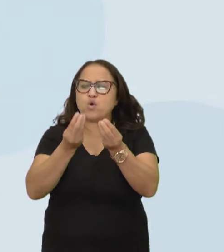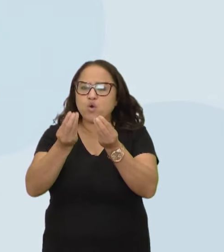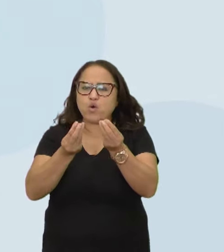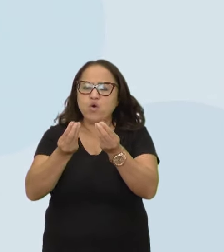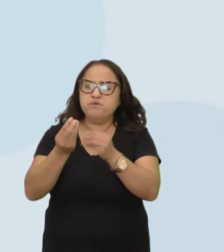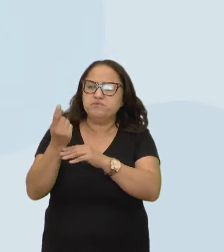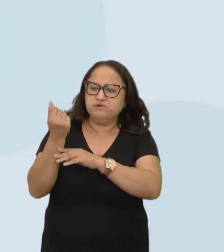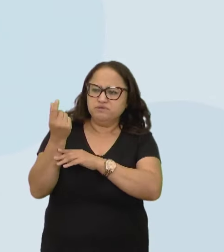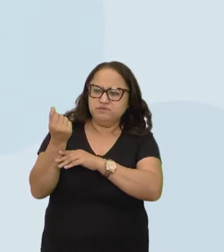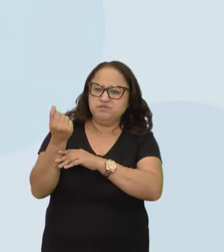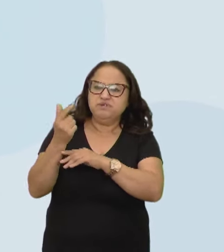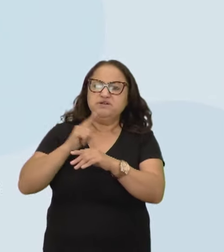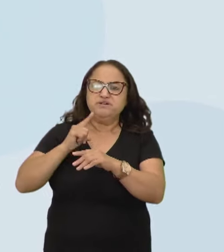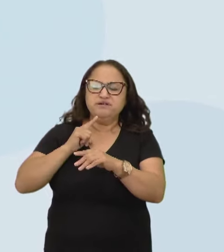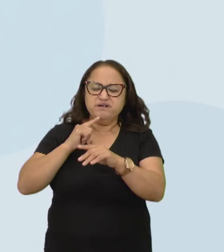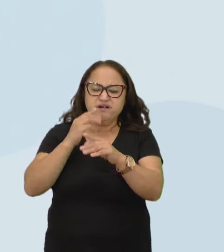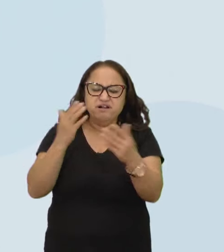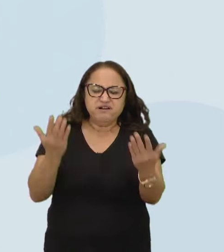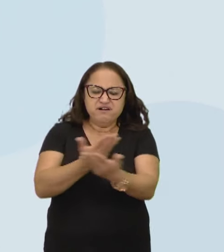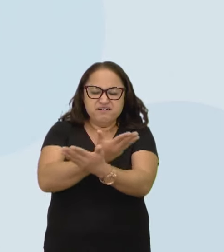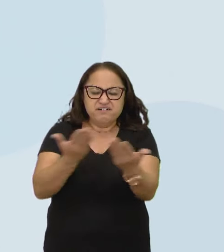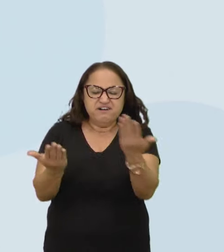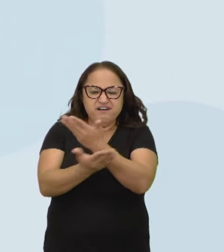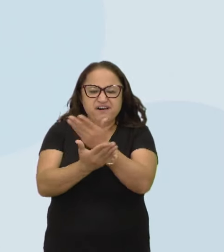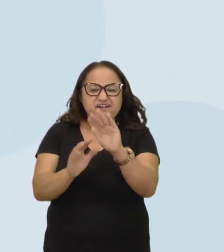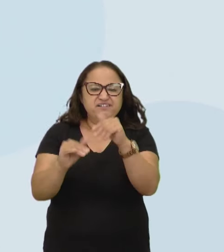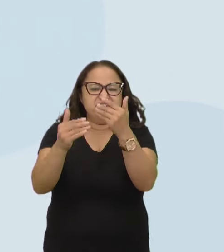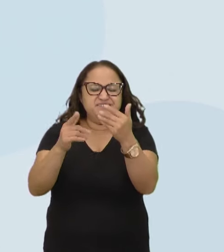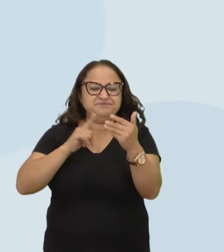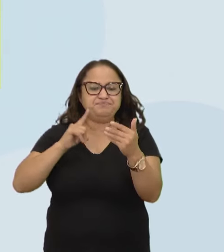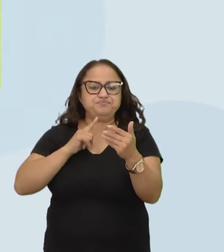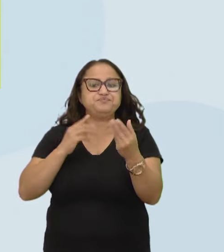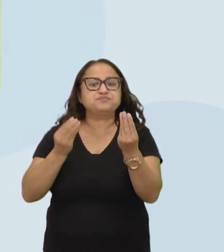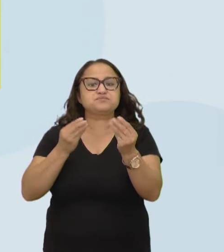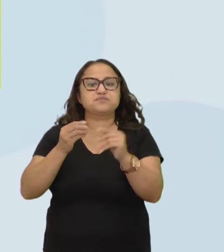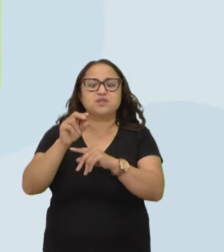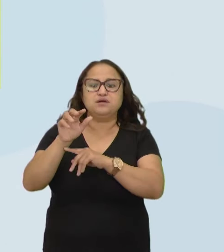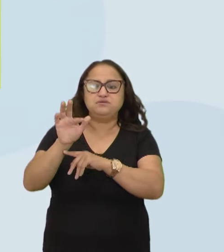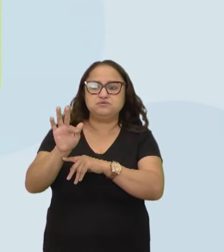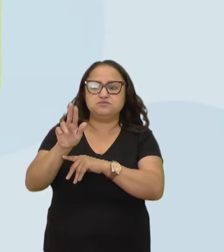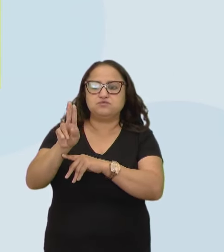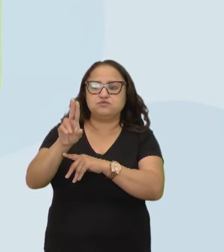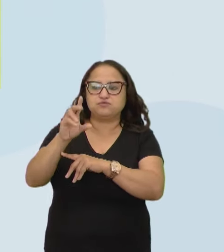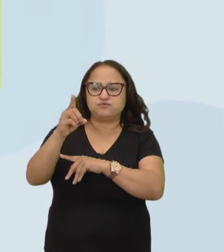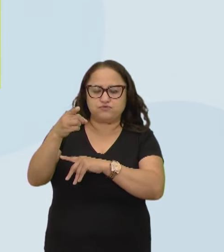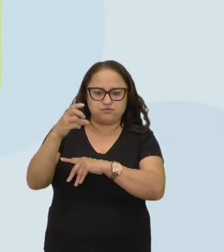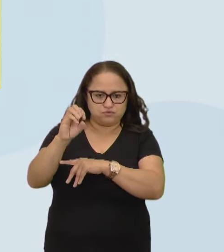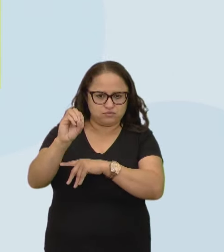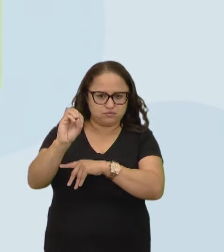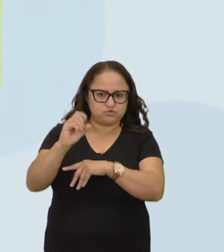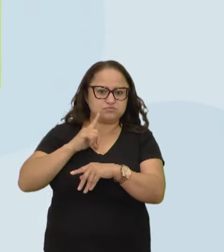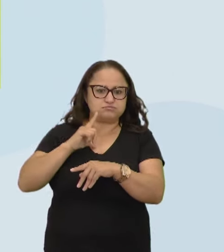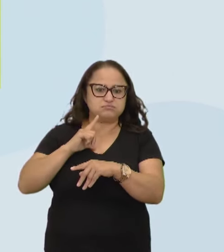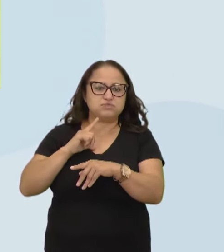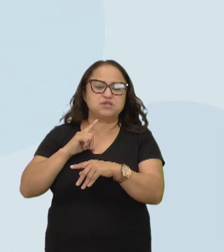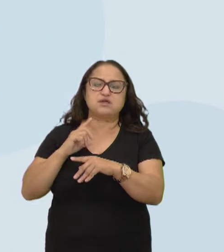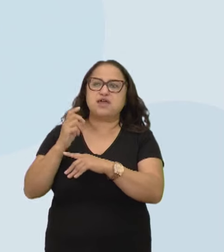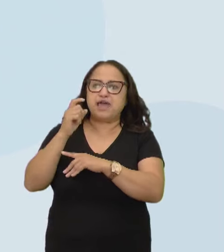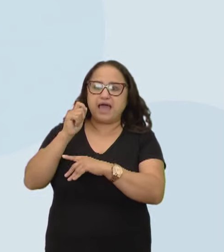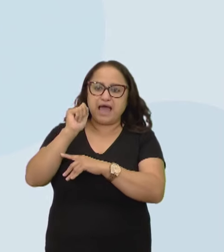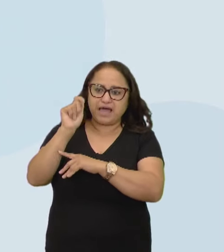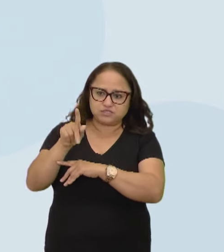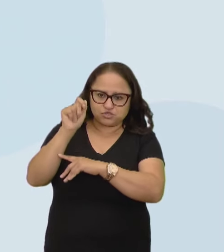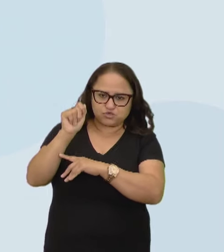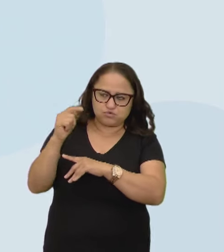entre as famílias e as empresas. E aí a gente tem o fluxo, que são as duas setinhas aqui, a setinha azul e a setinha